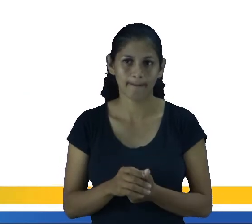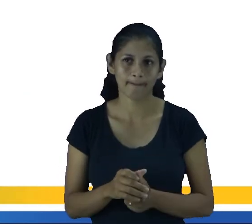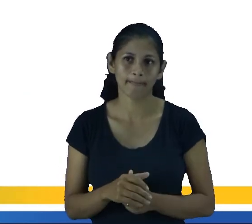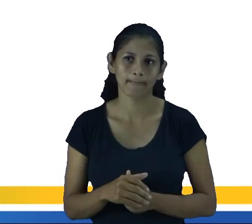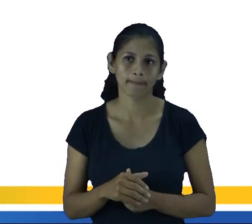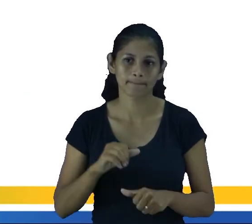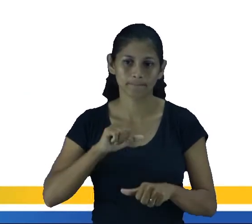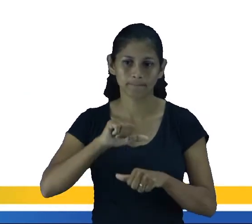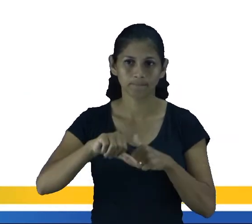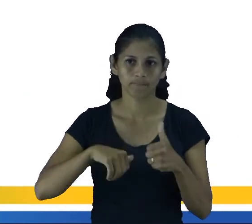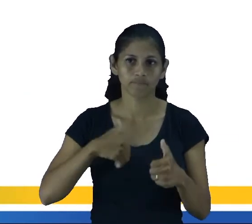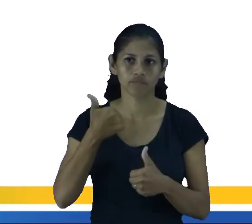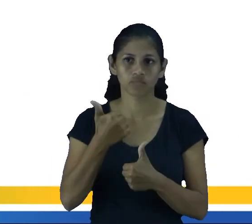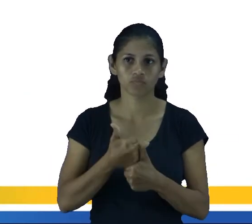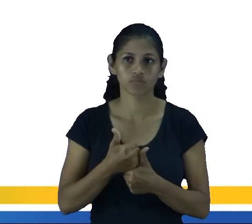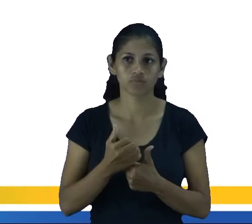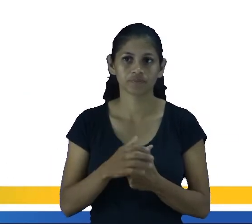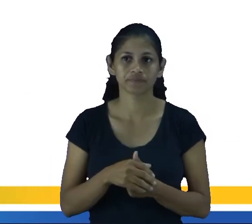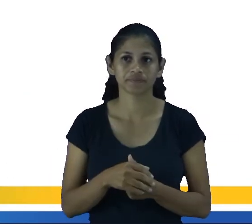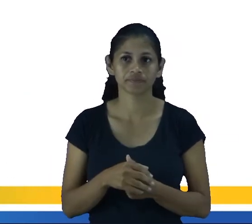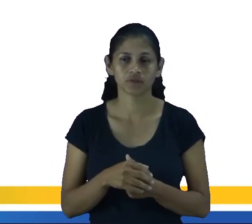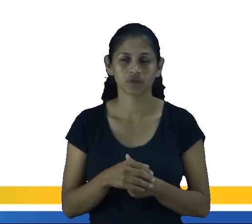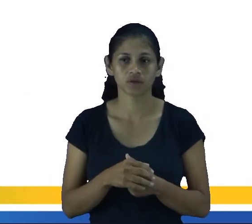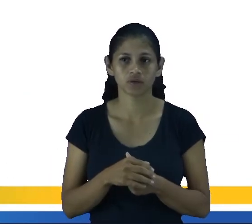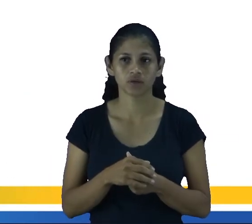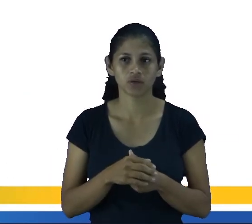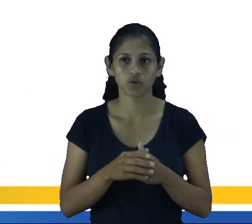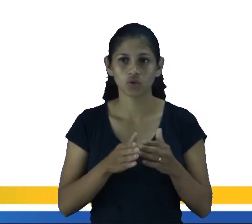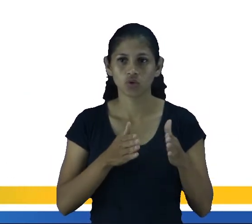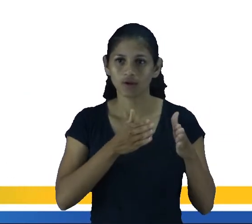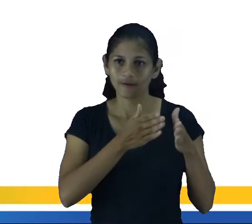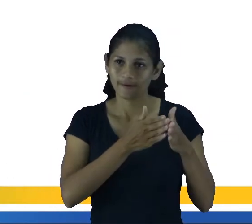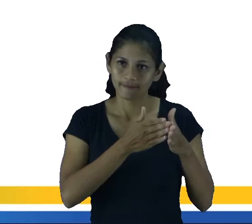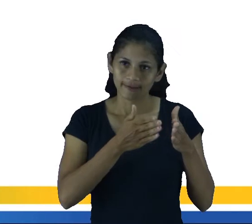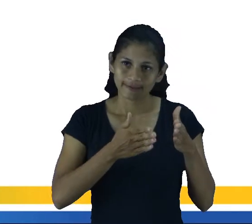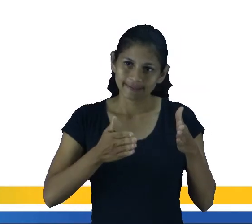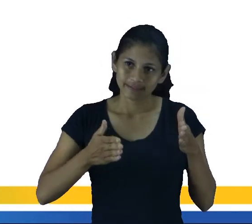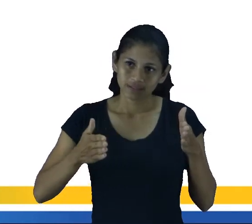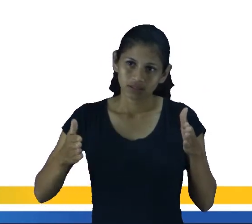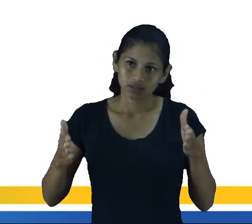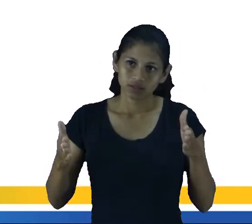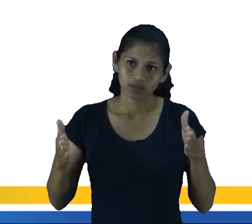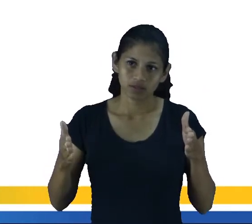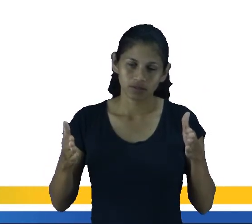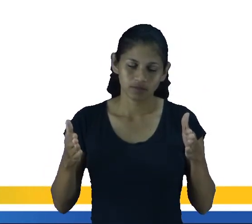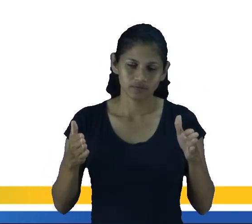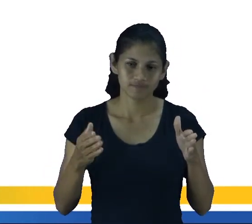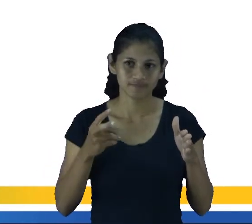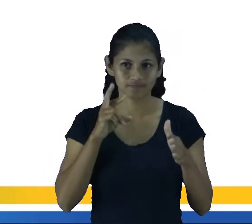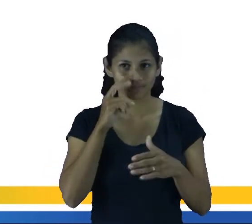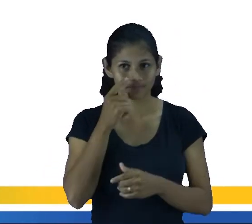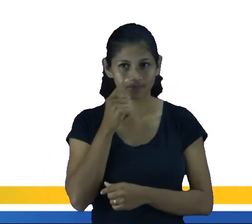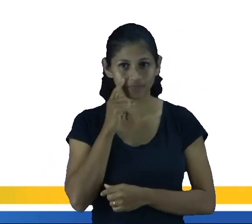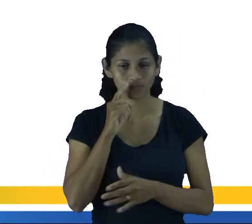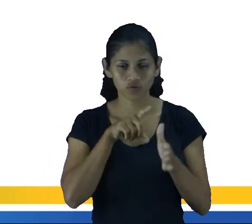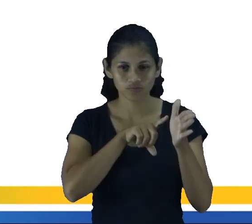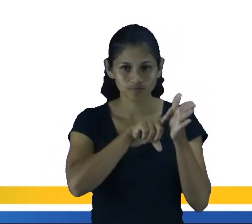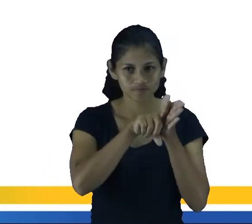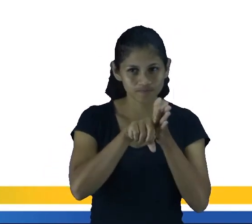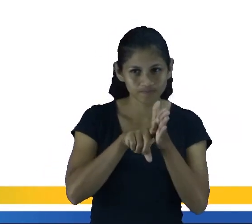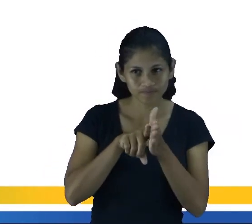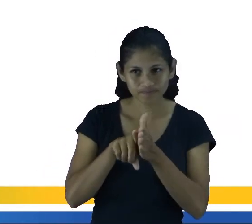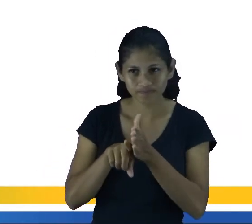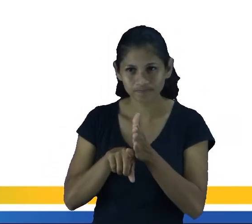a gente tem o quê? A gente tem essa fila aqui de reatividade, né? Então, a gente tem aqui a